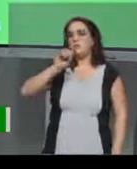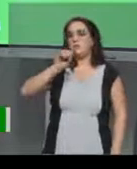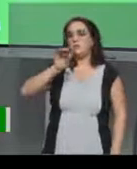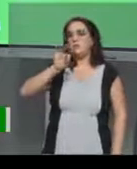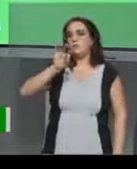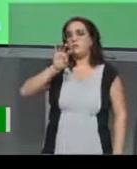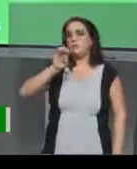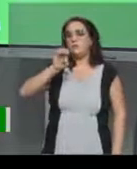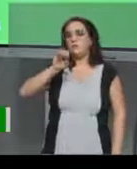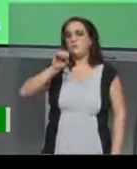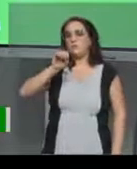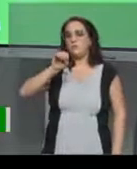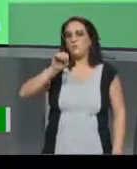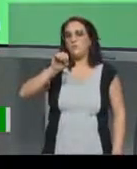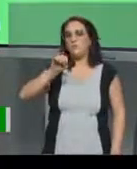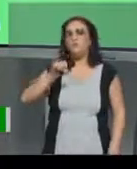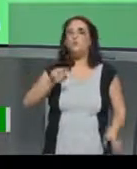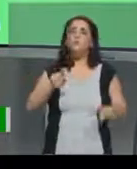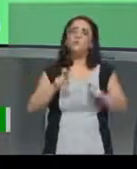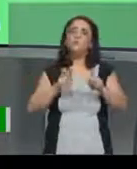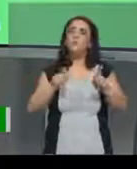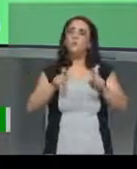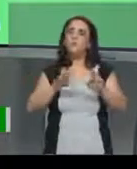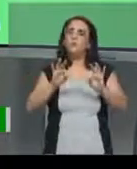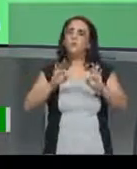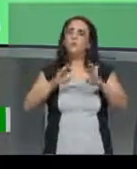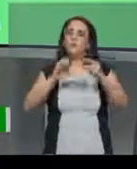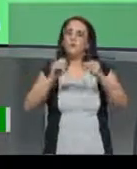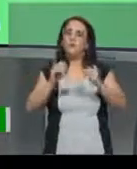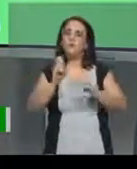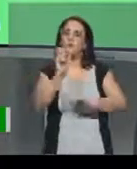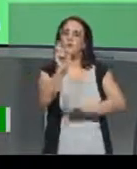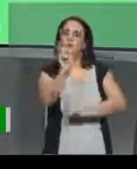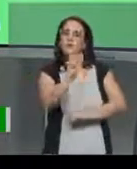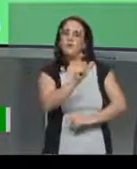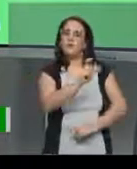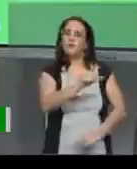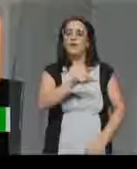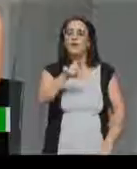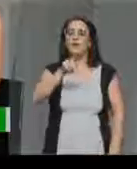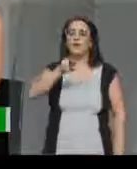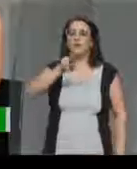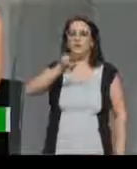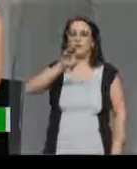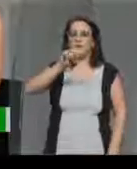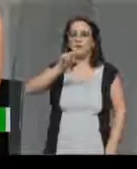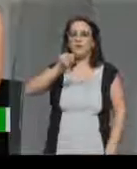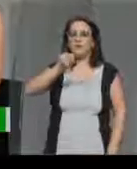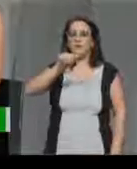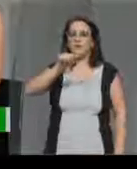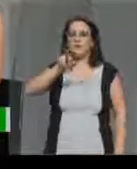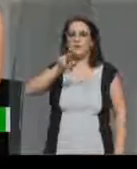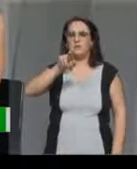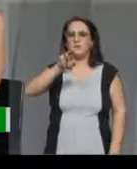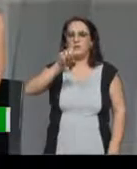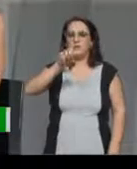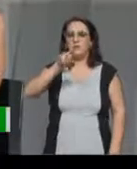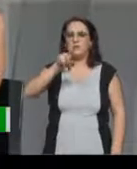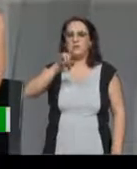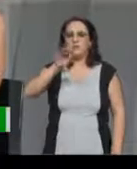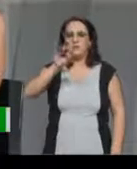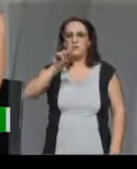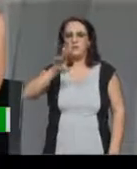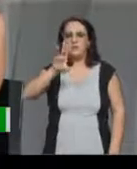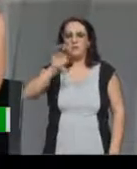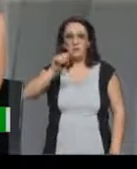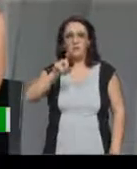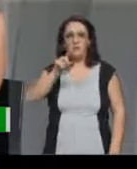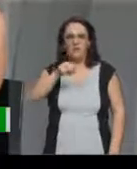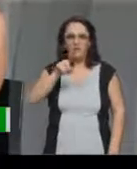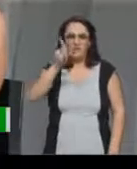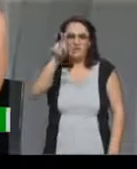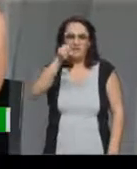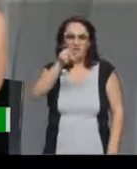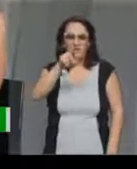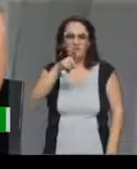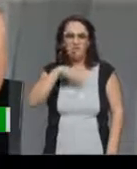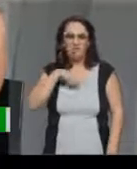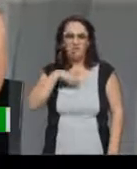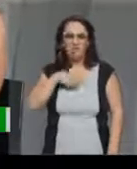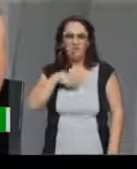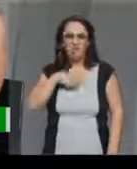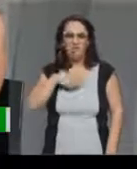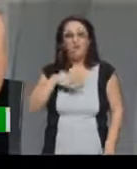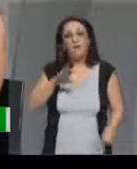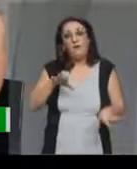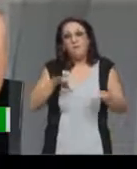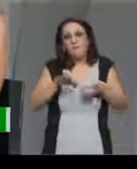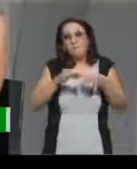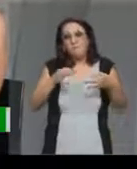palavras proparoxítonas são acentuadas? Proparoxítonas, sim. A regra de acentuação mais simples que a gente